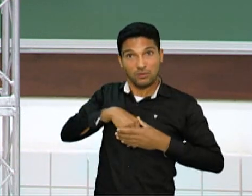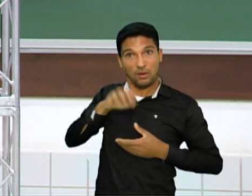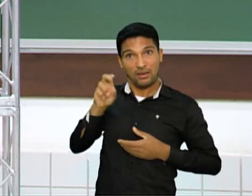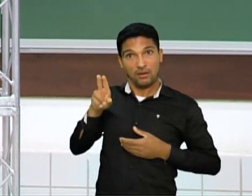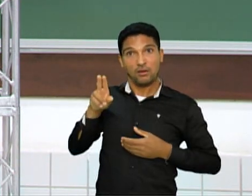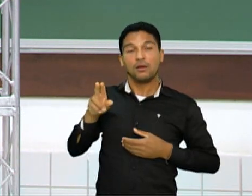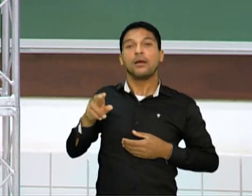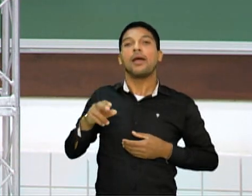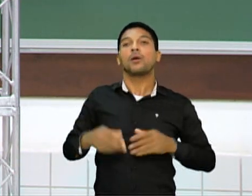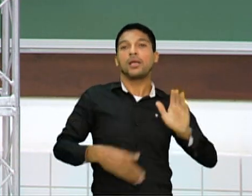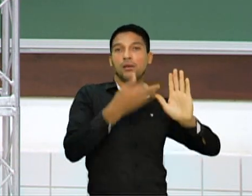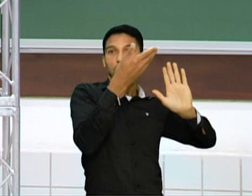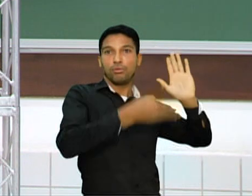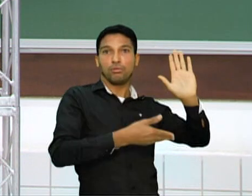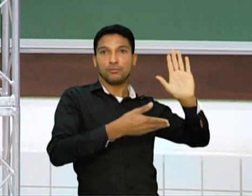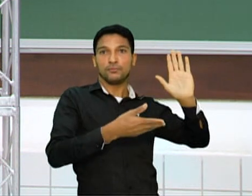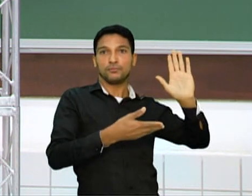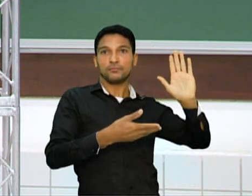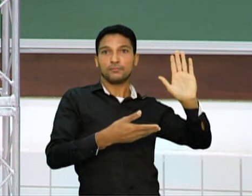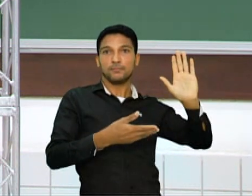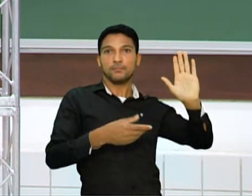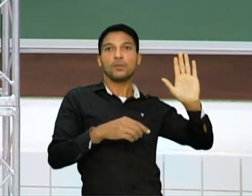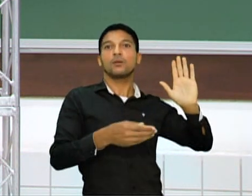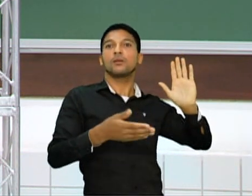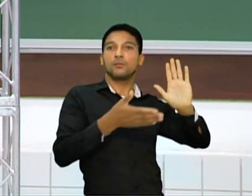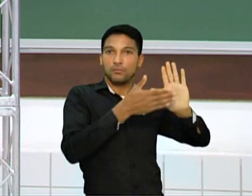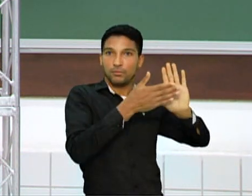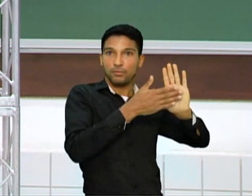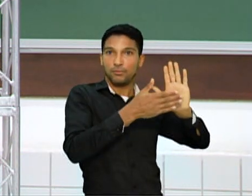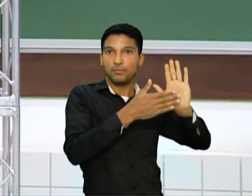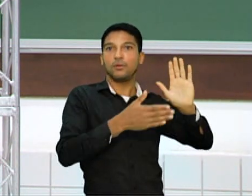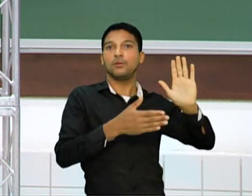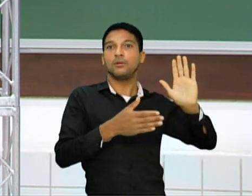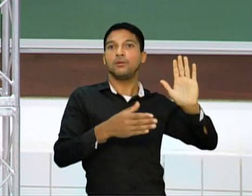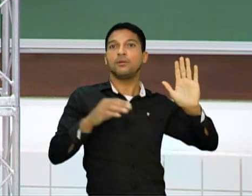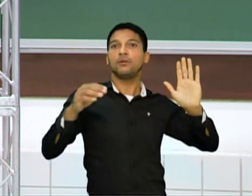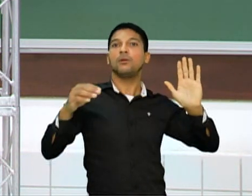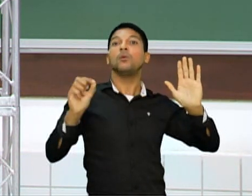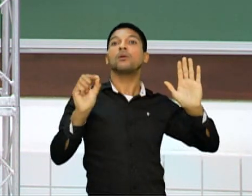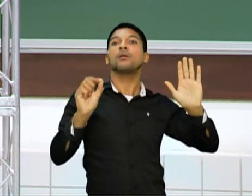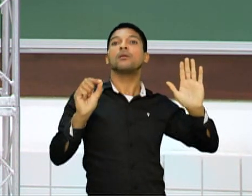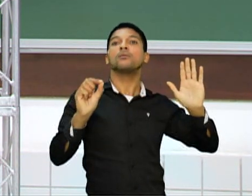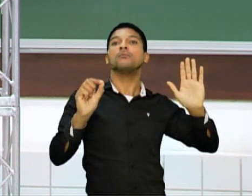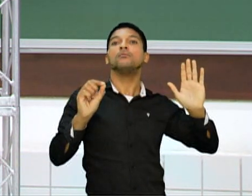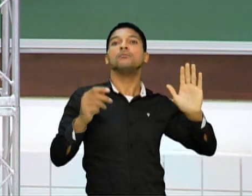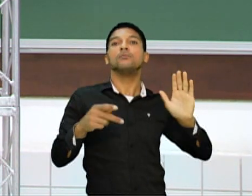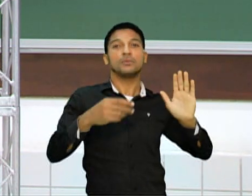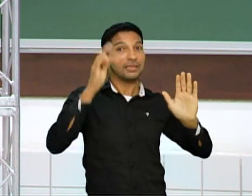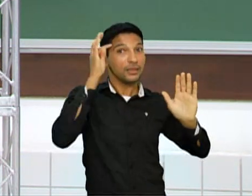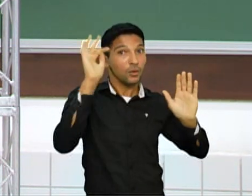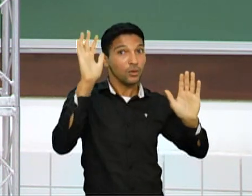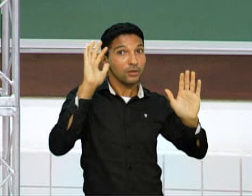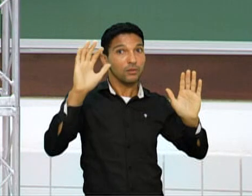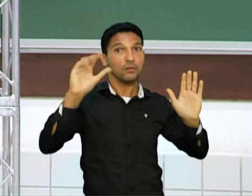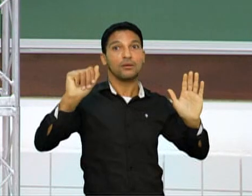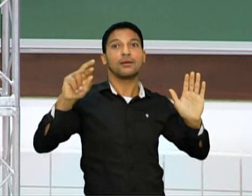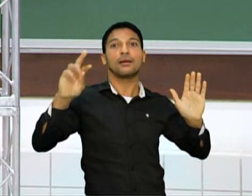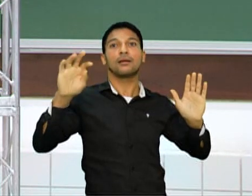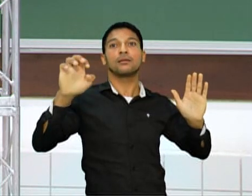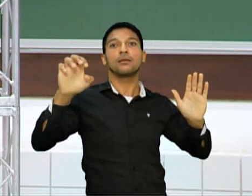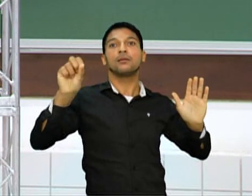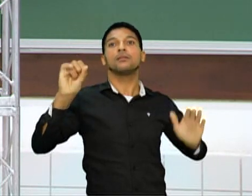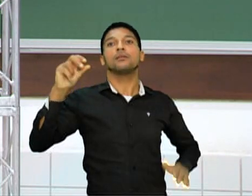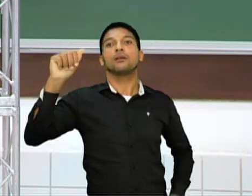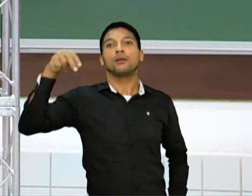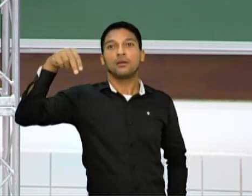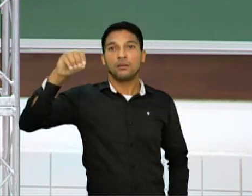método cartesiano, que é aqueles 4 passos que eu já mostrei na última aula, e que vão nos ajudar a perceber